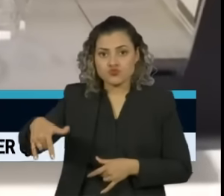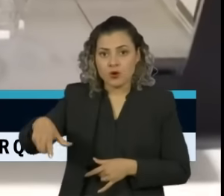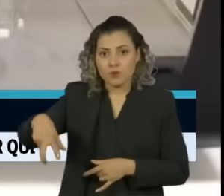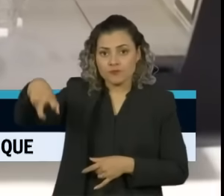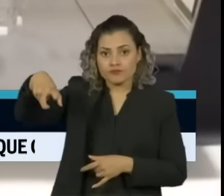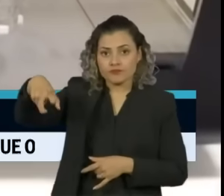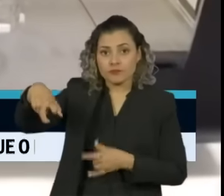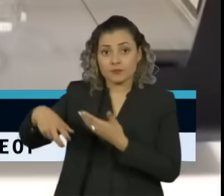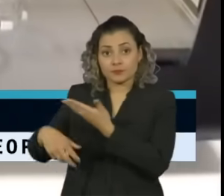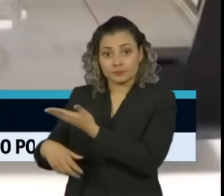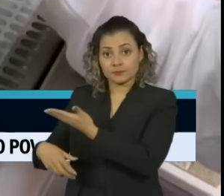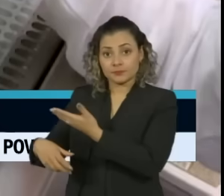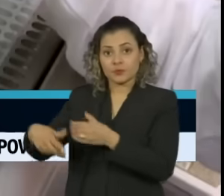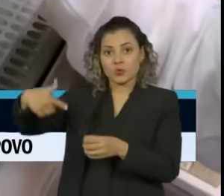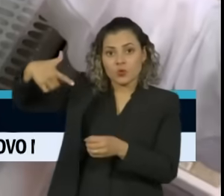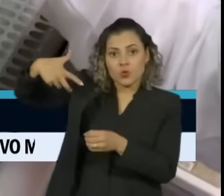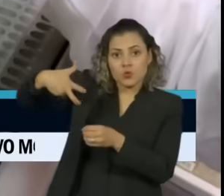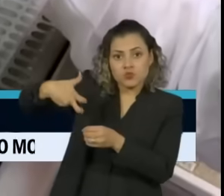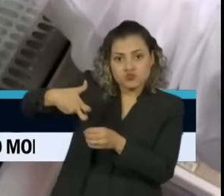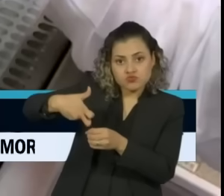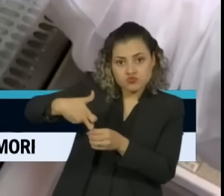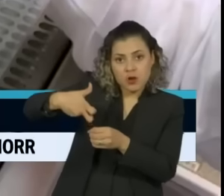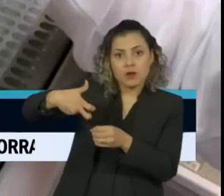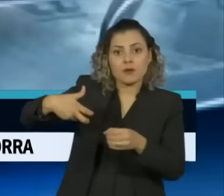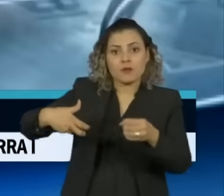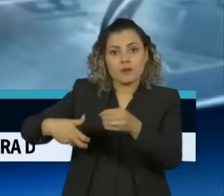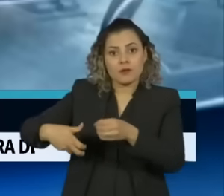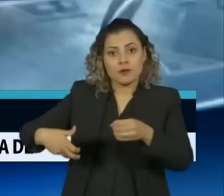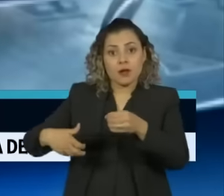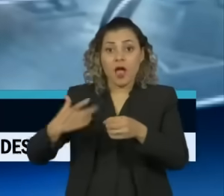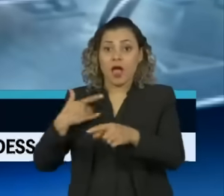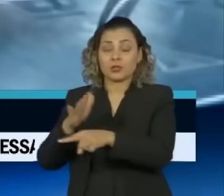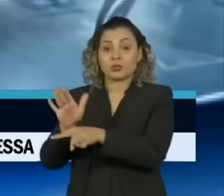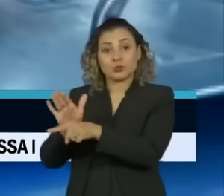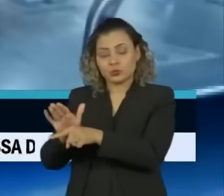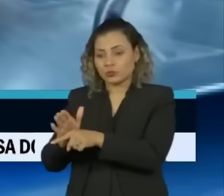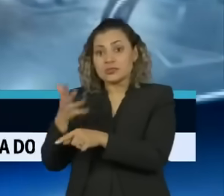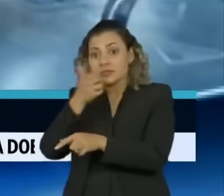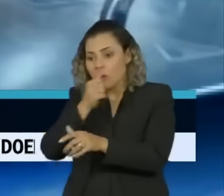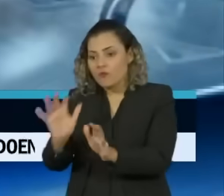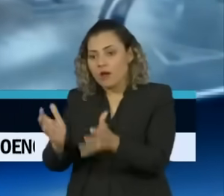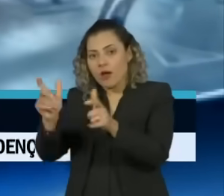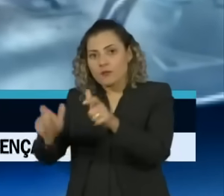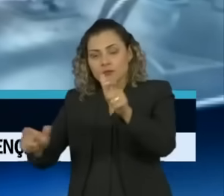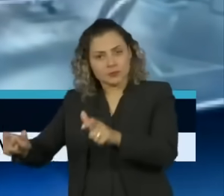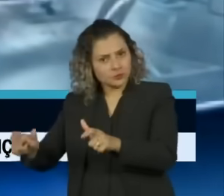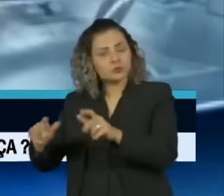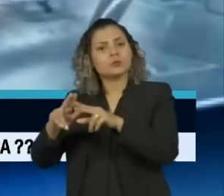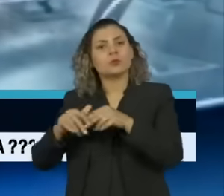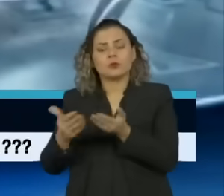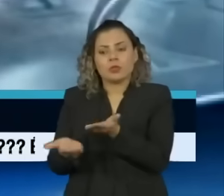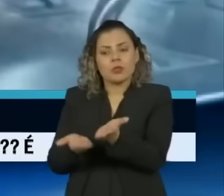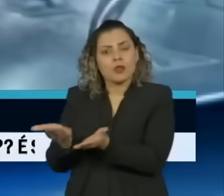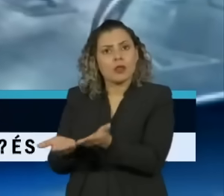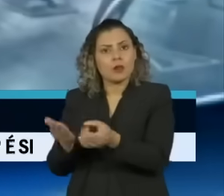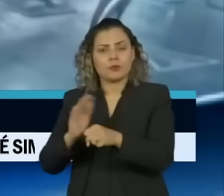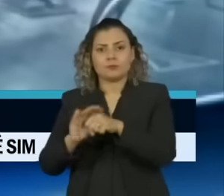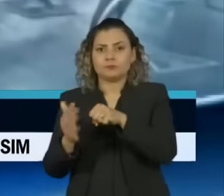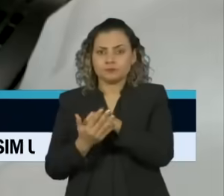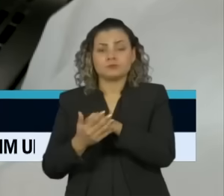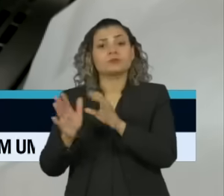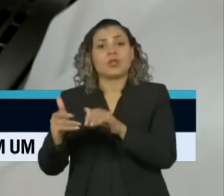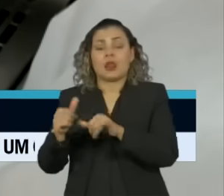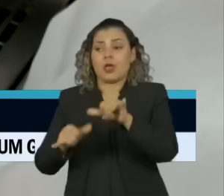o líquido que entra nestes tubos ajuda a salvar vidas. Novas formas de diagnóstico e tratamento do coronavírus saem